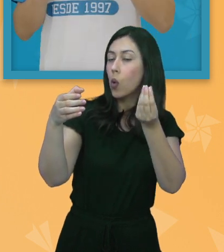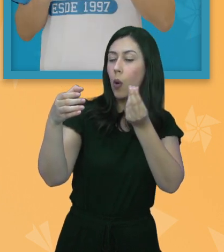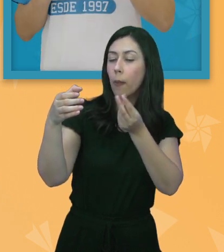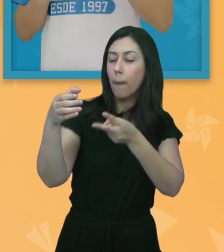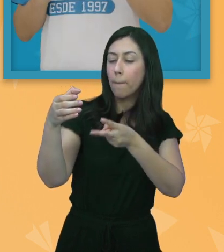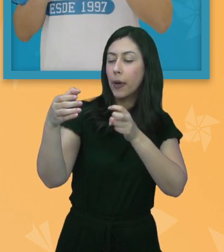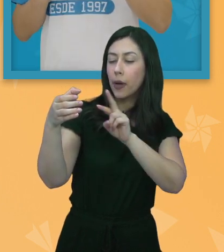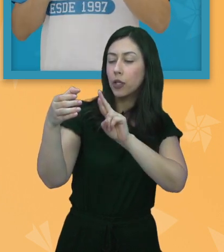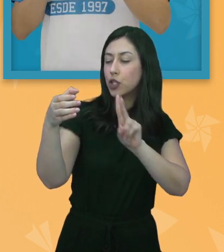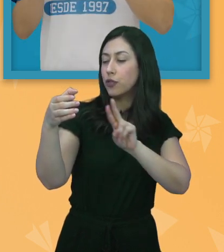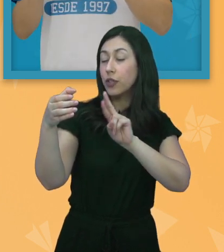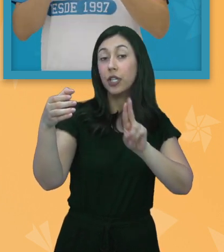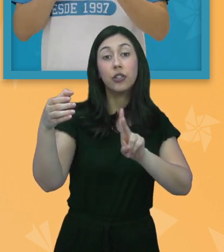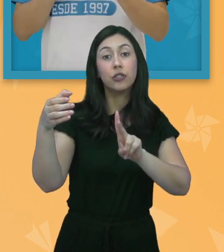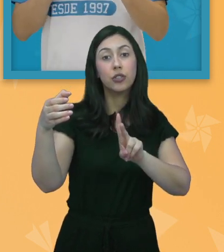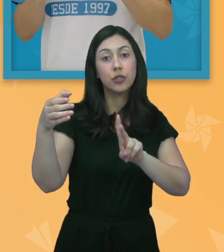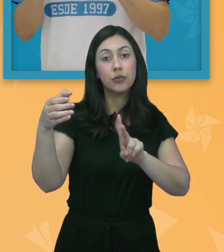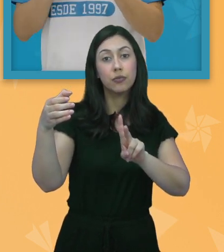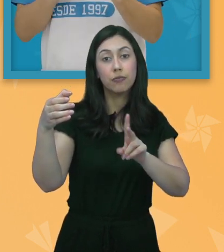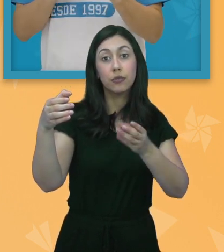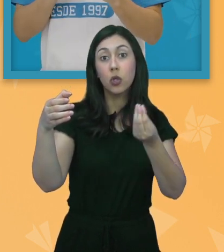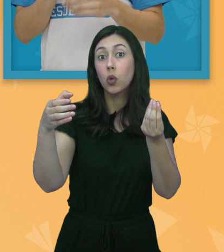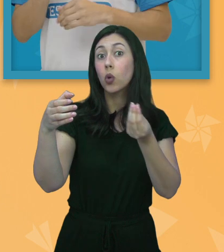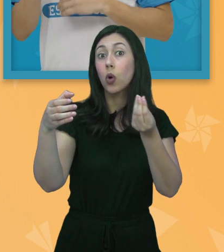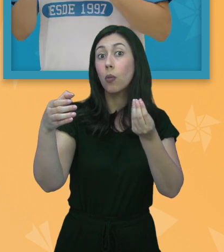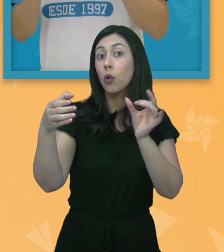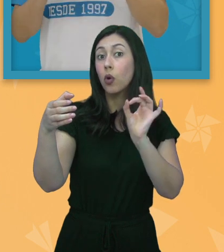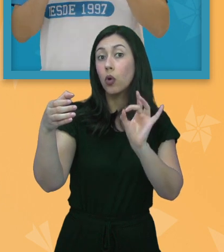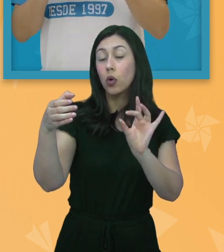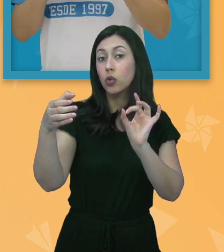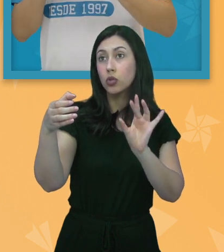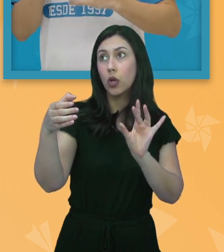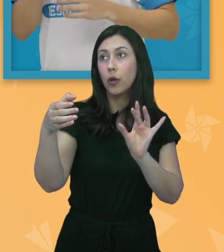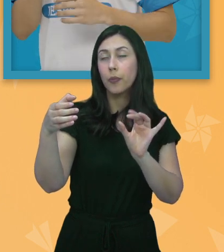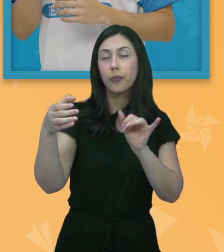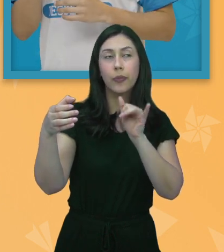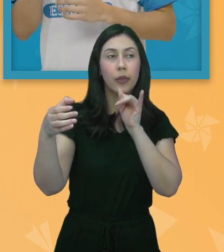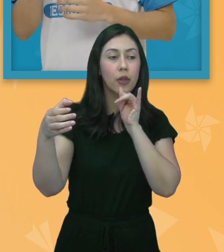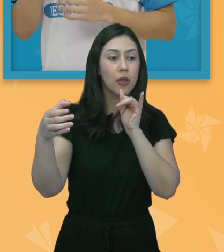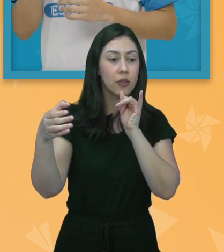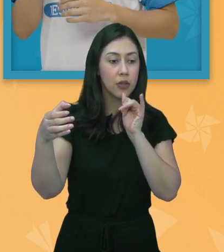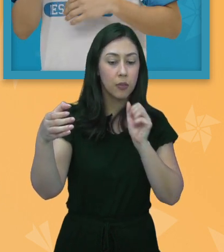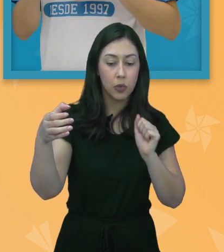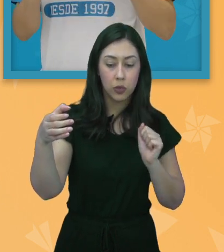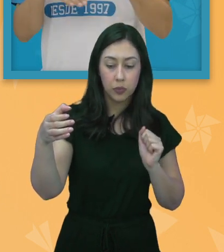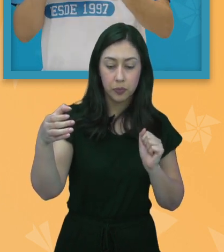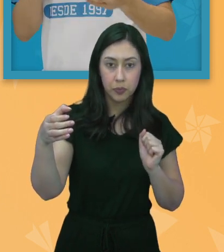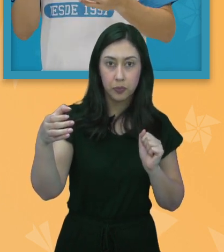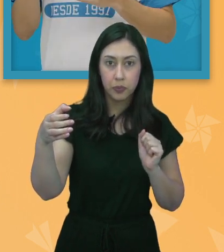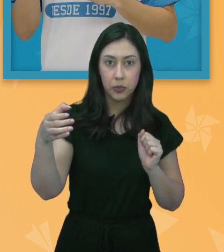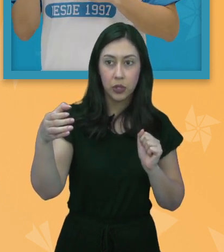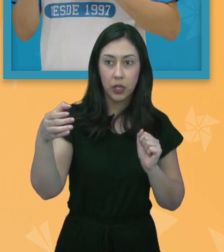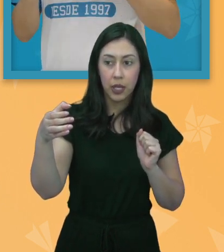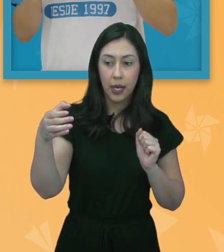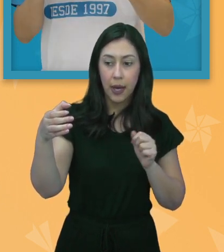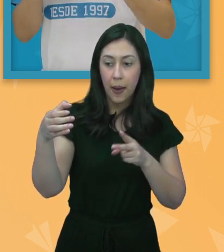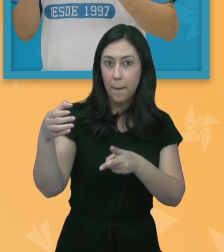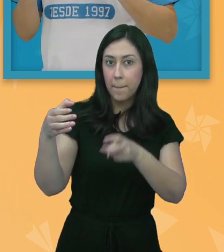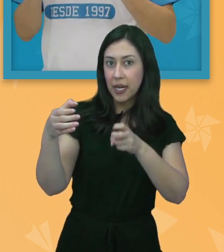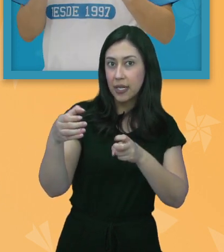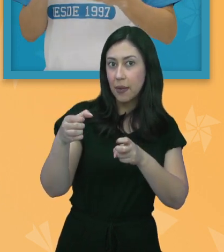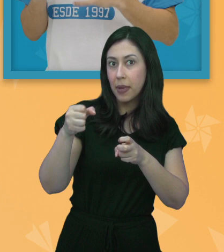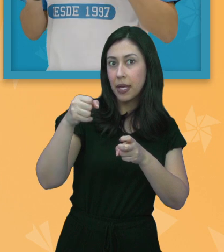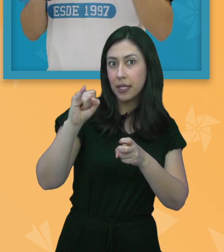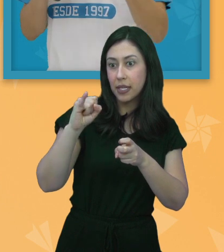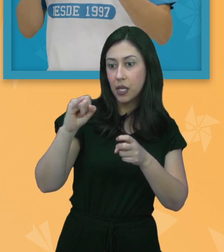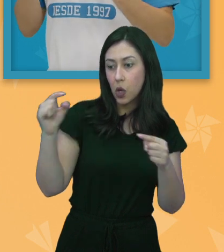diferenciar ali qual substância é qual, apenas com, por exemplo, com uma experiência para definir polaridade